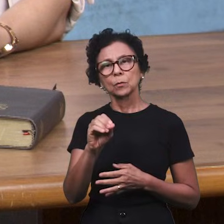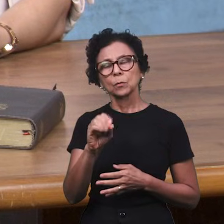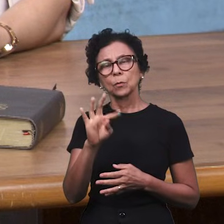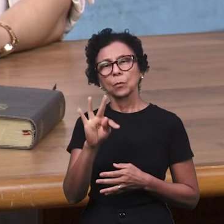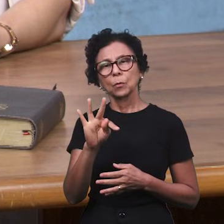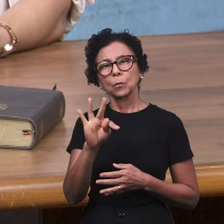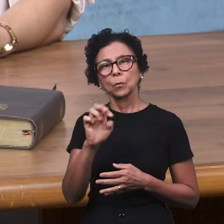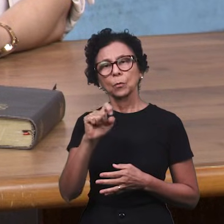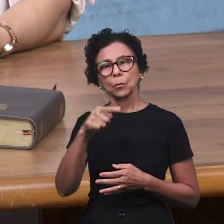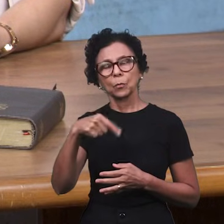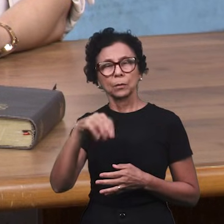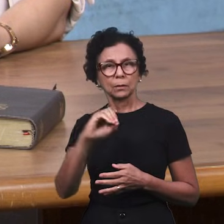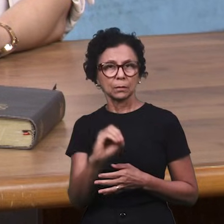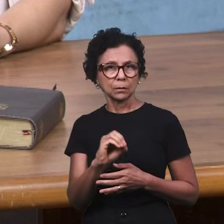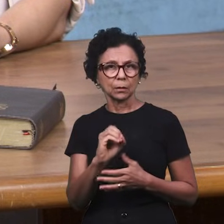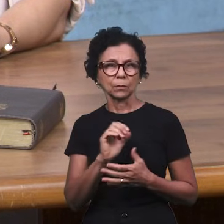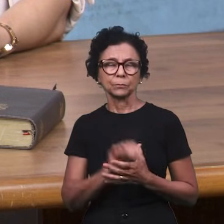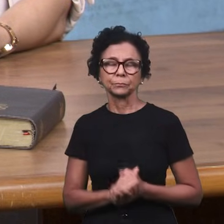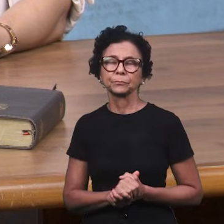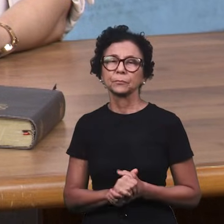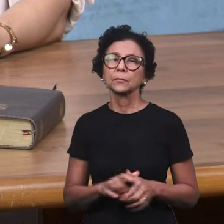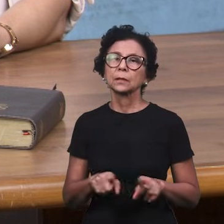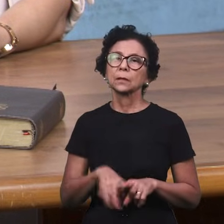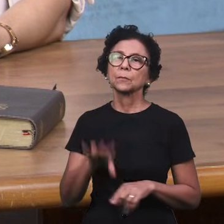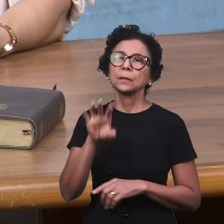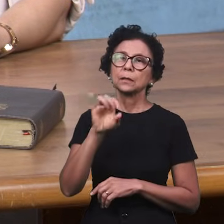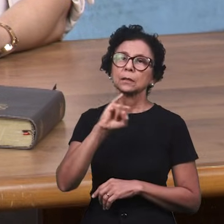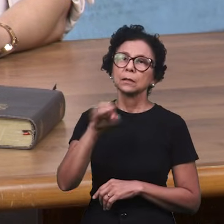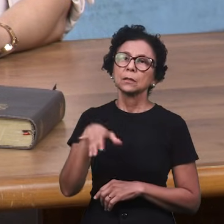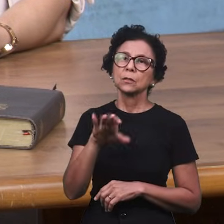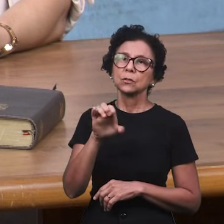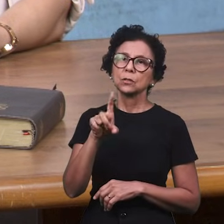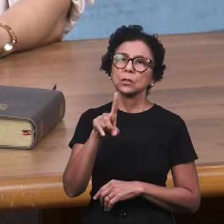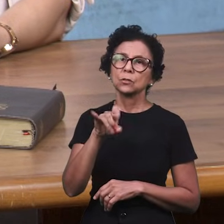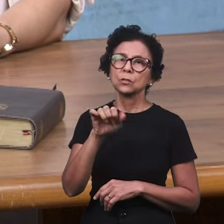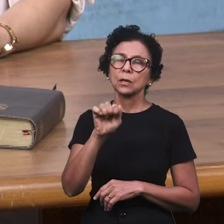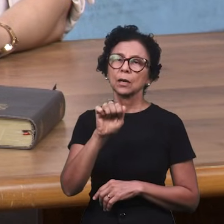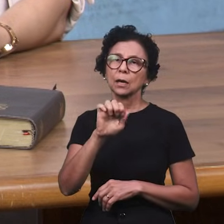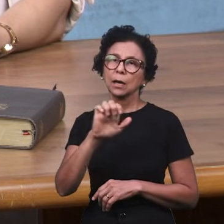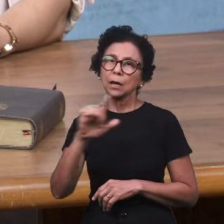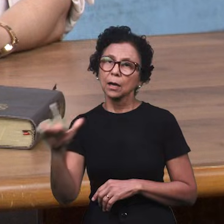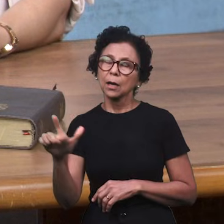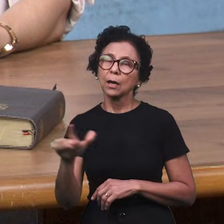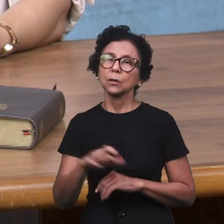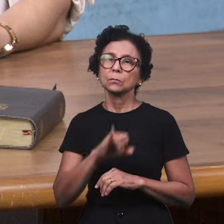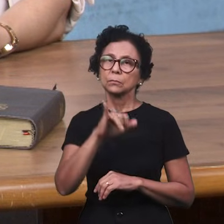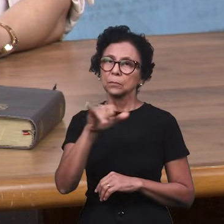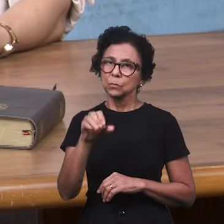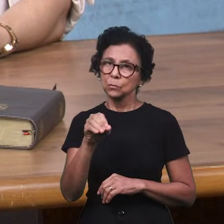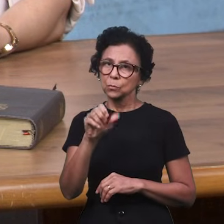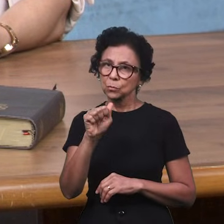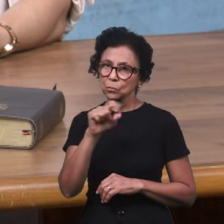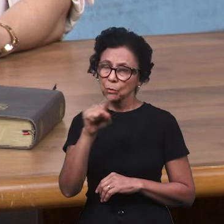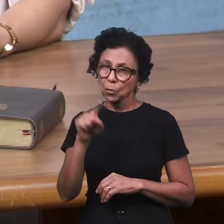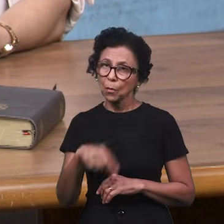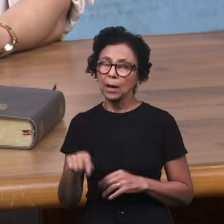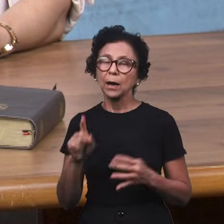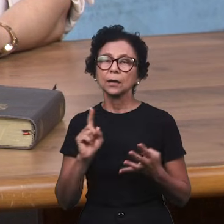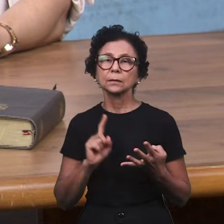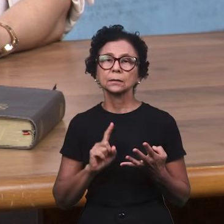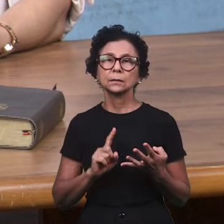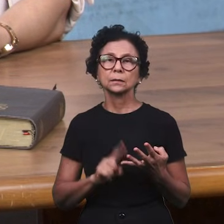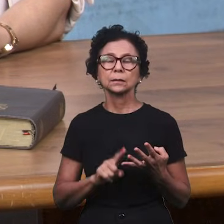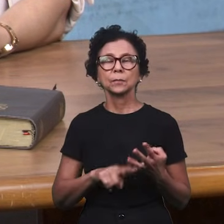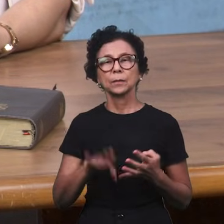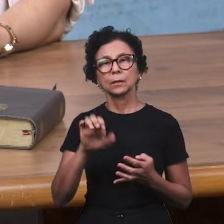Arorita, Gediael, filho de Sinri, e Joá, seu irmão, o Tizita, Eliel,